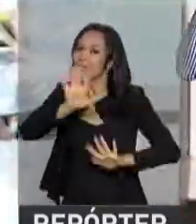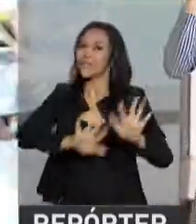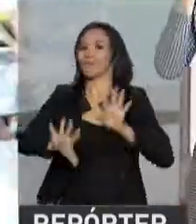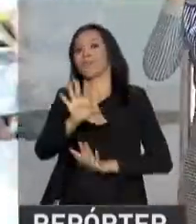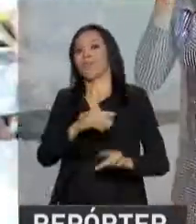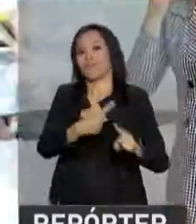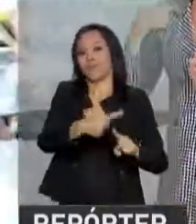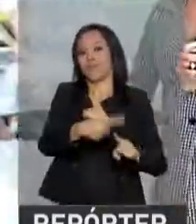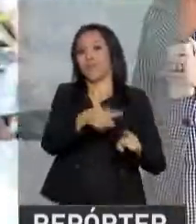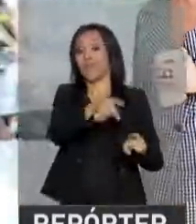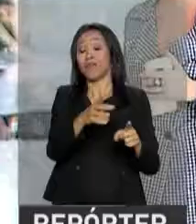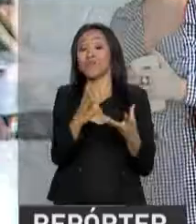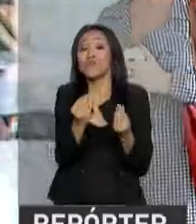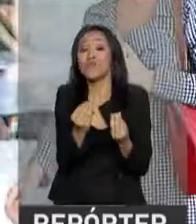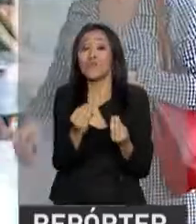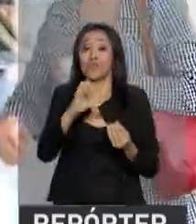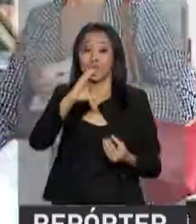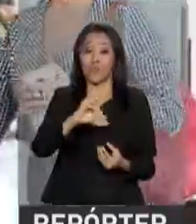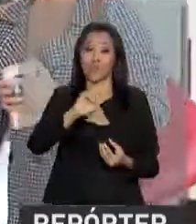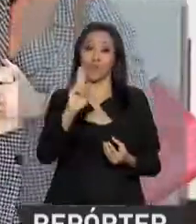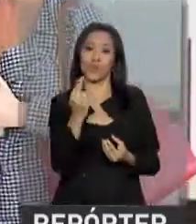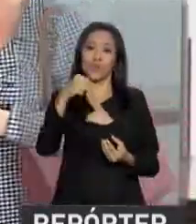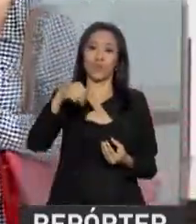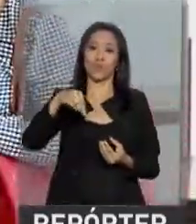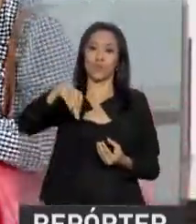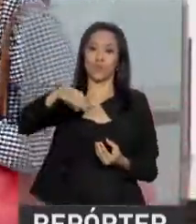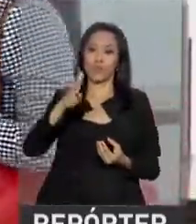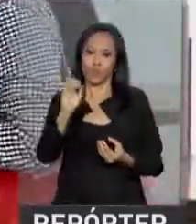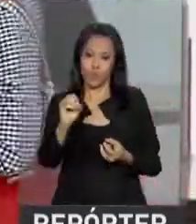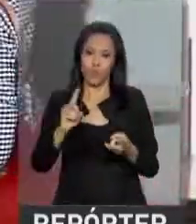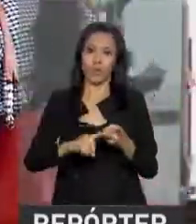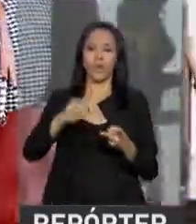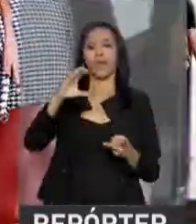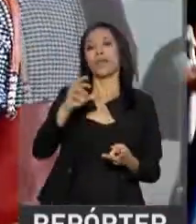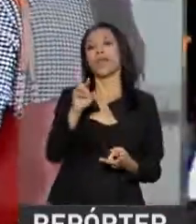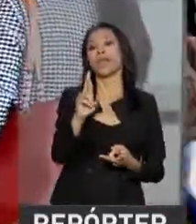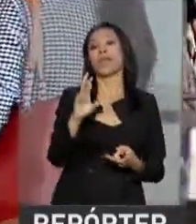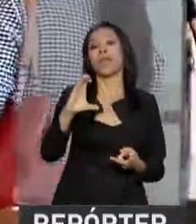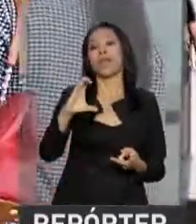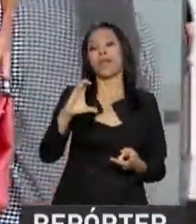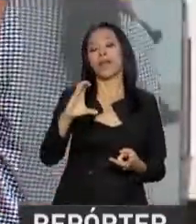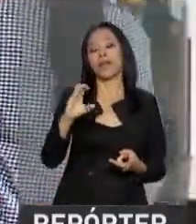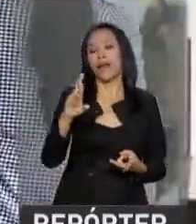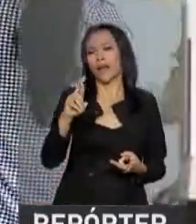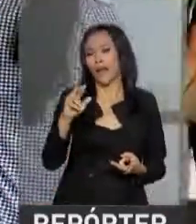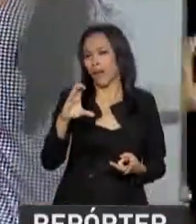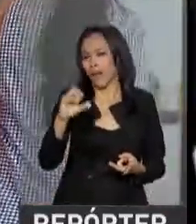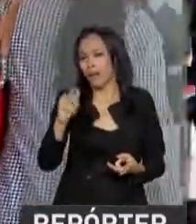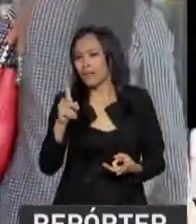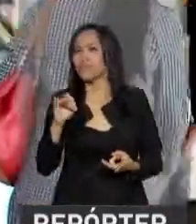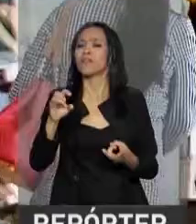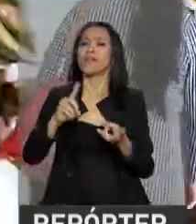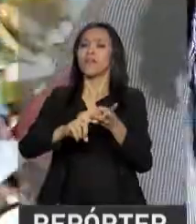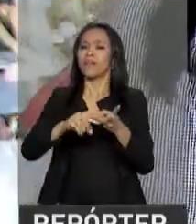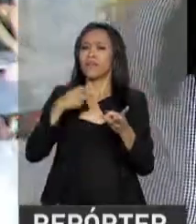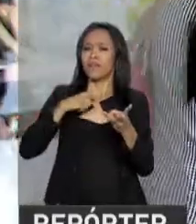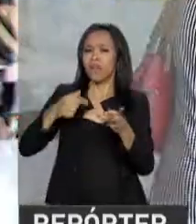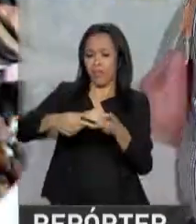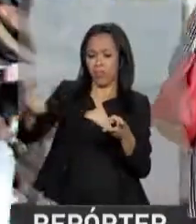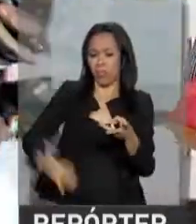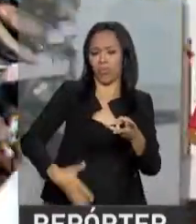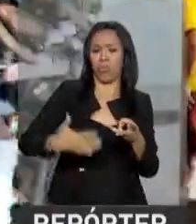quantidade de chumbo e cádmio não possui limites de radiações eletromagnéticas e utilizarem materiais de baixa qualidade